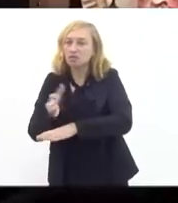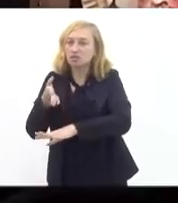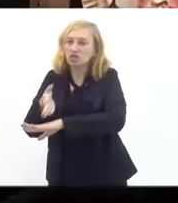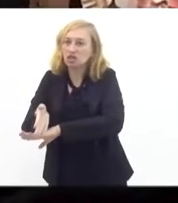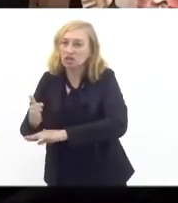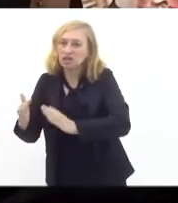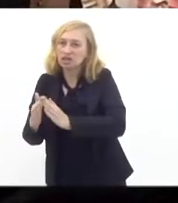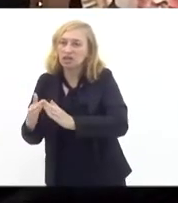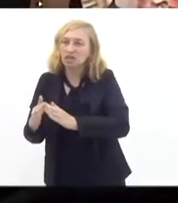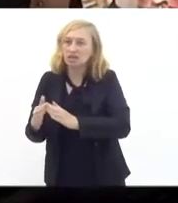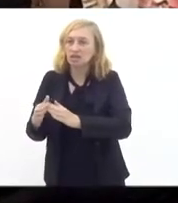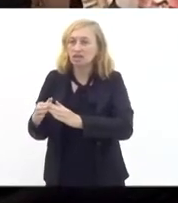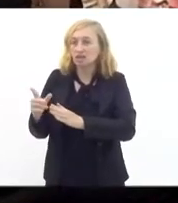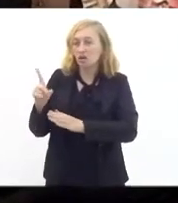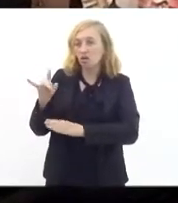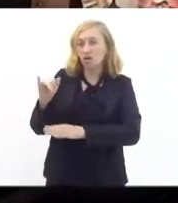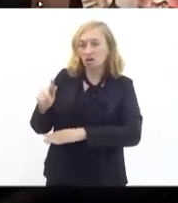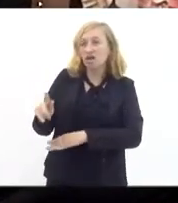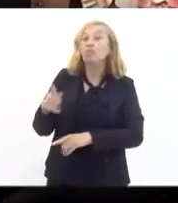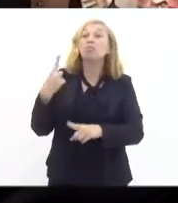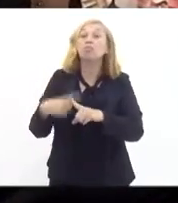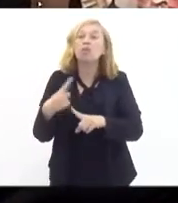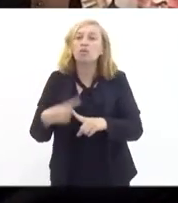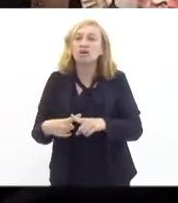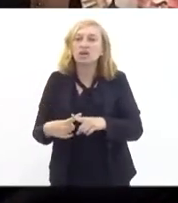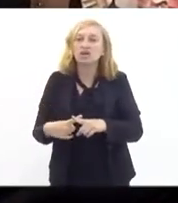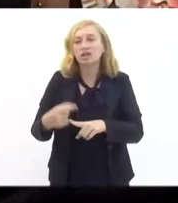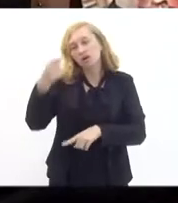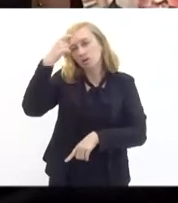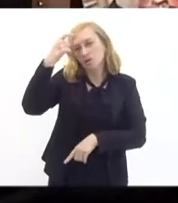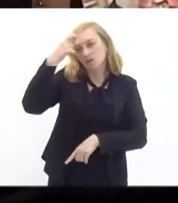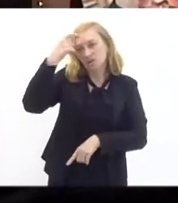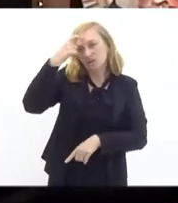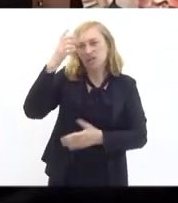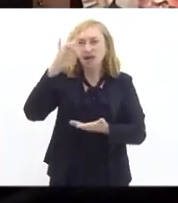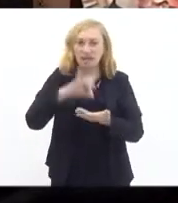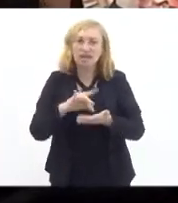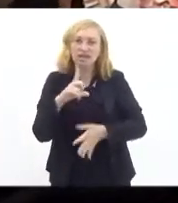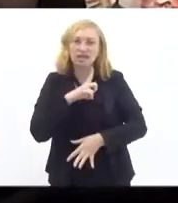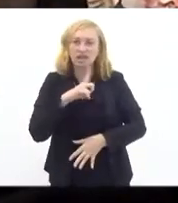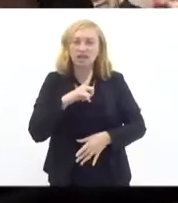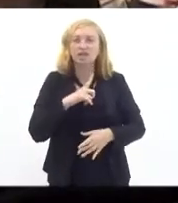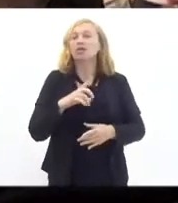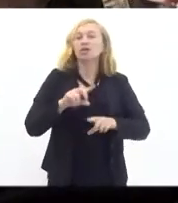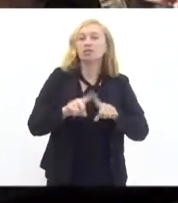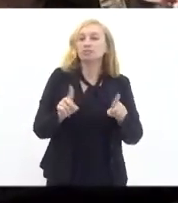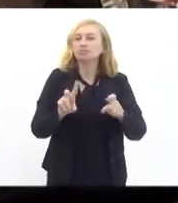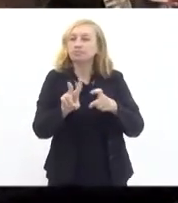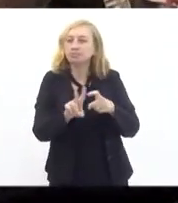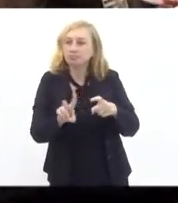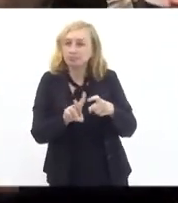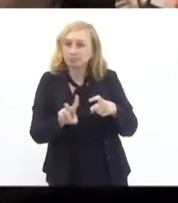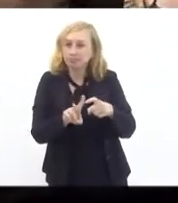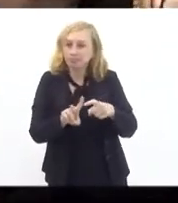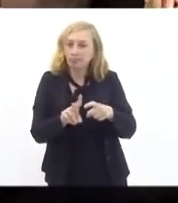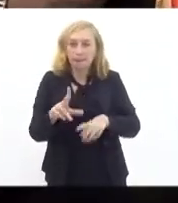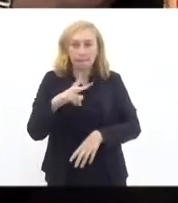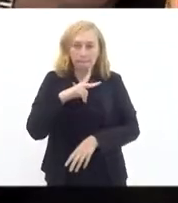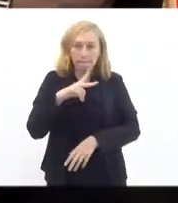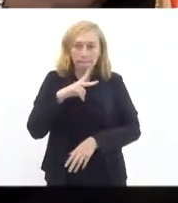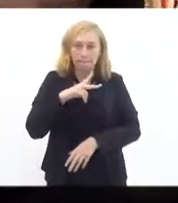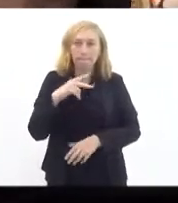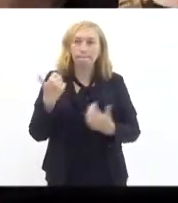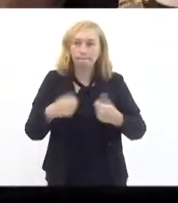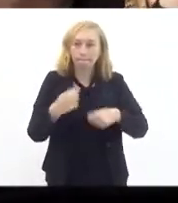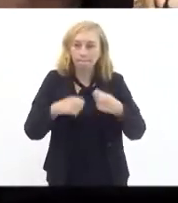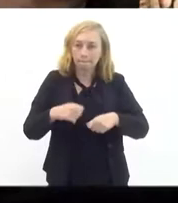bicho, joga na ONG dela. Por quê? É conscientizar das realidades que existem. Mas os veterinários, os particulares, têm